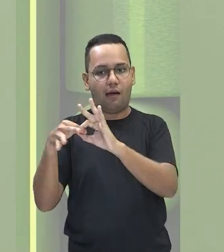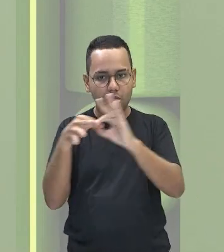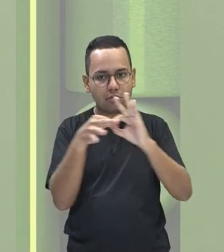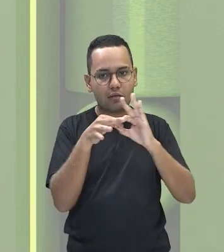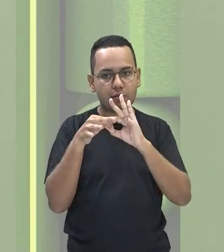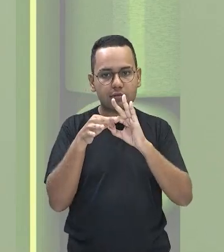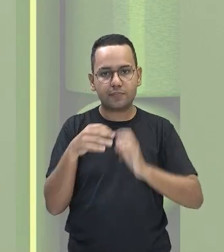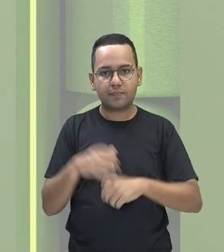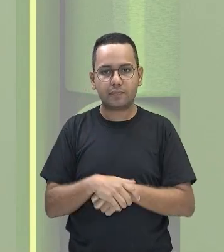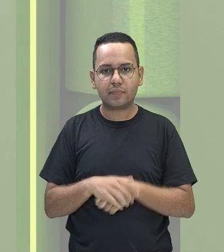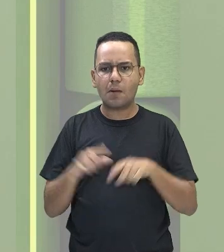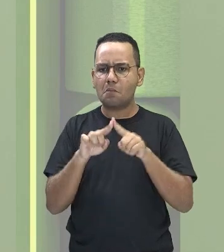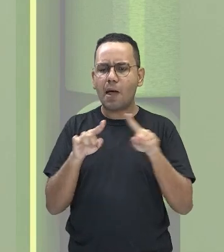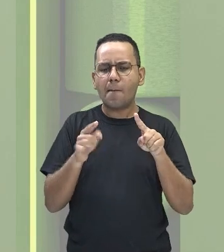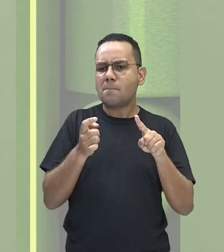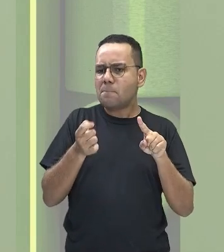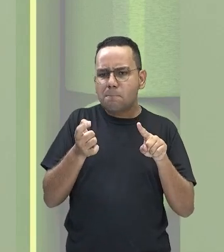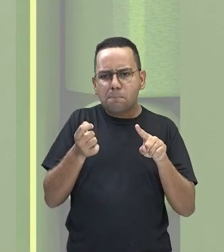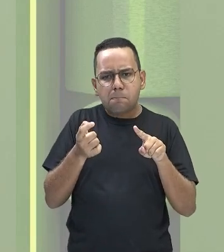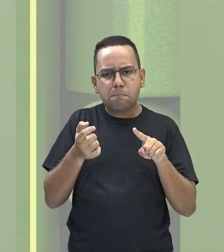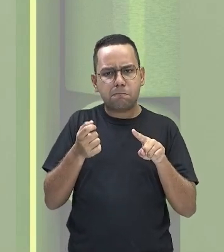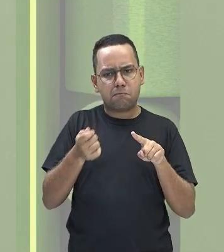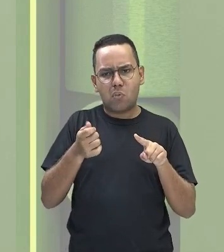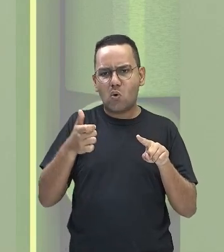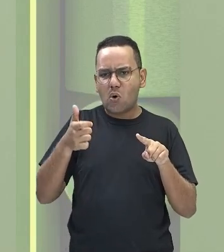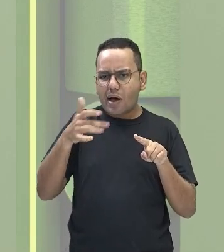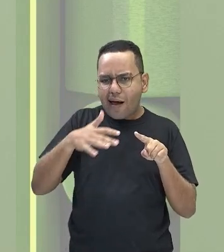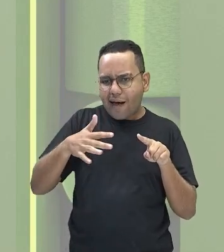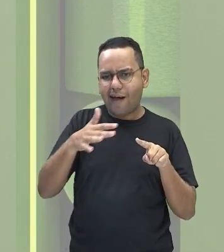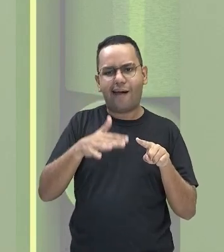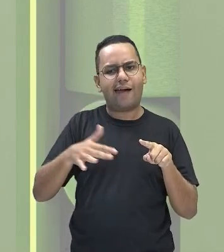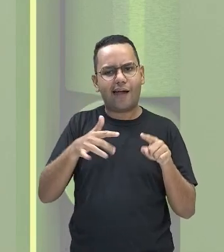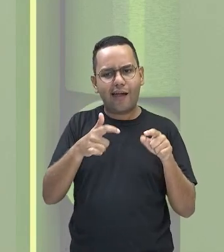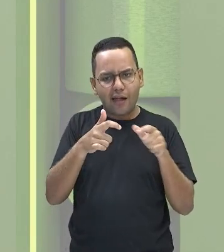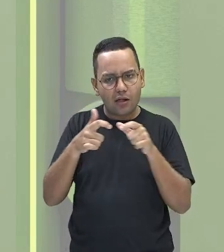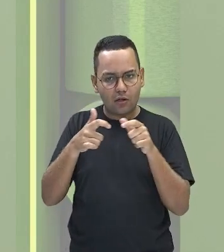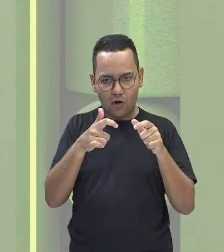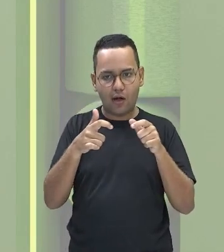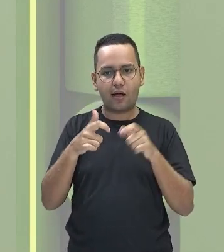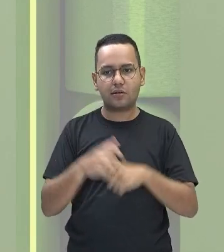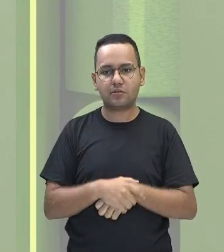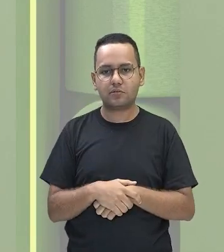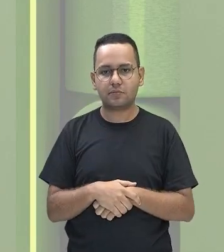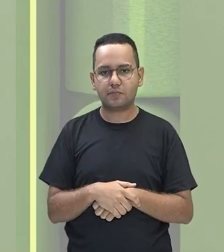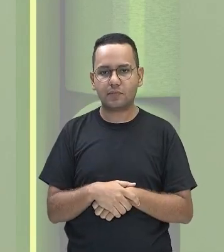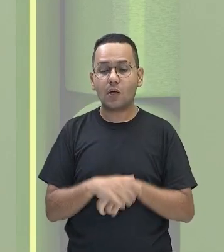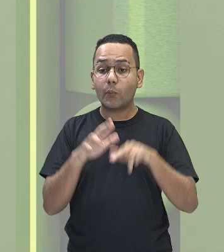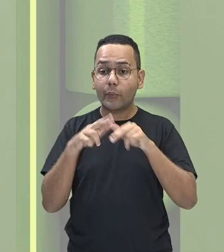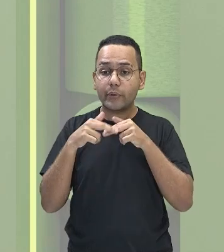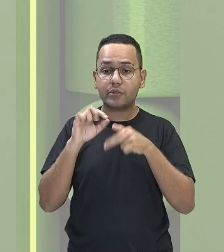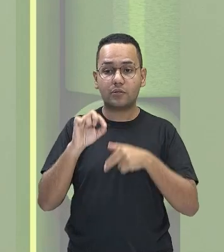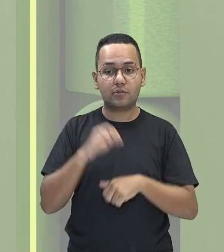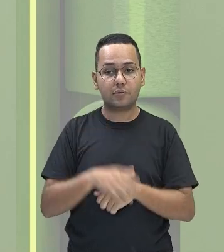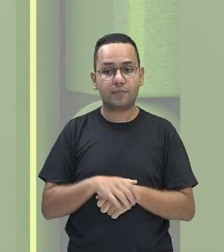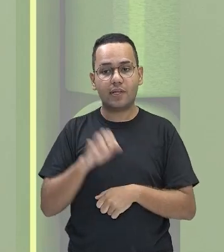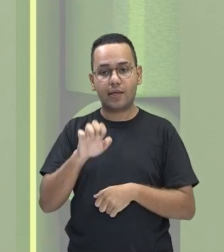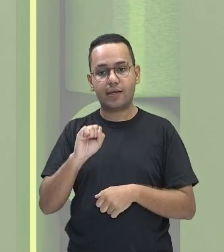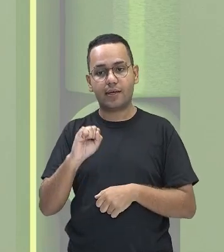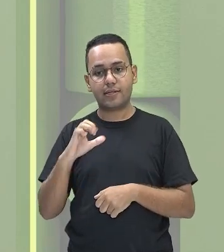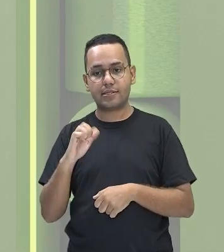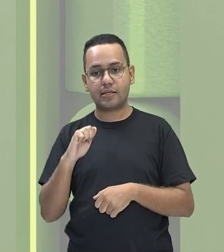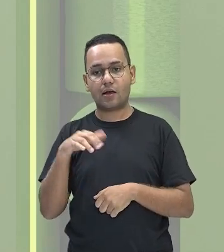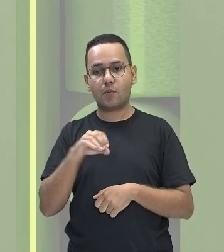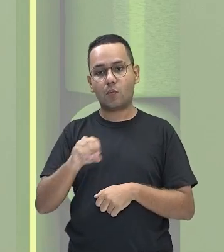com pouquíssimo espaço entre elas, tá bom? Tem pouco espaço intercelular, e por isso ele é classificado como escamoso